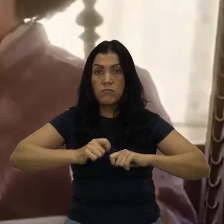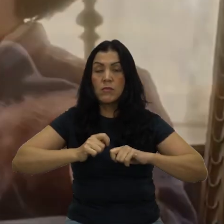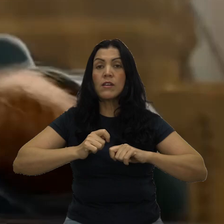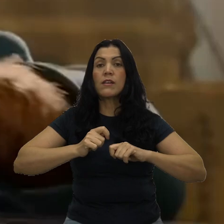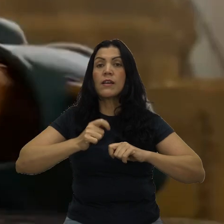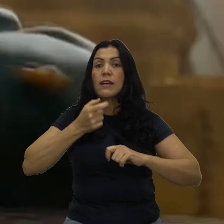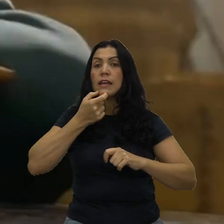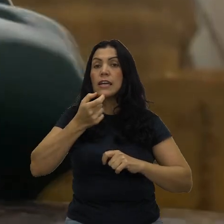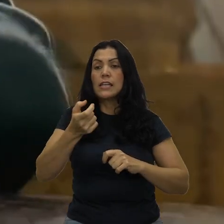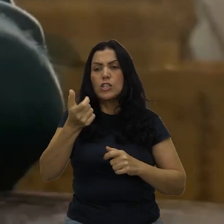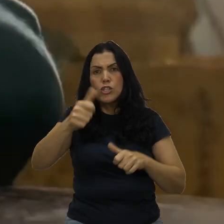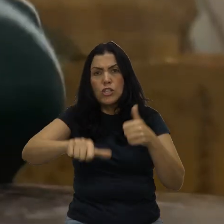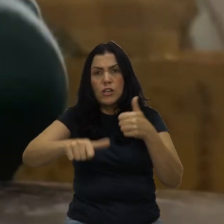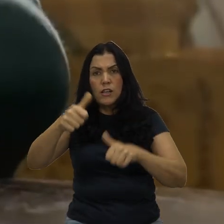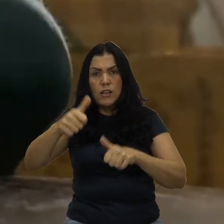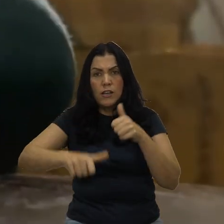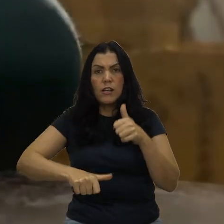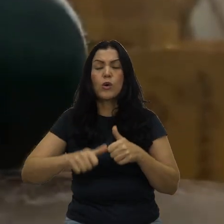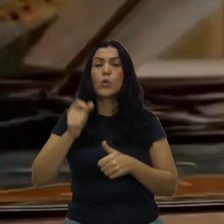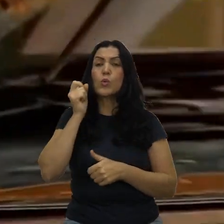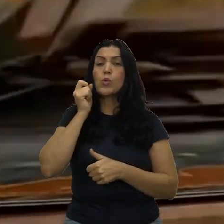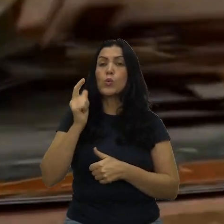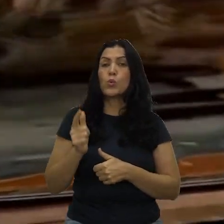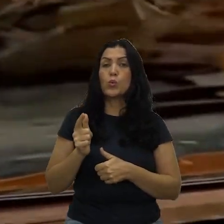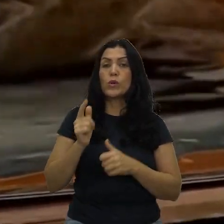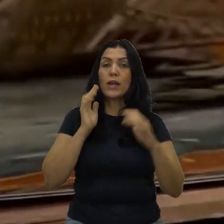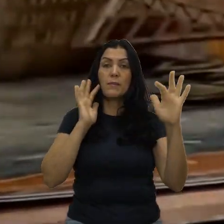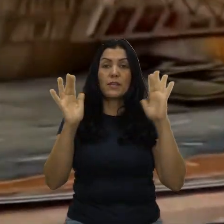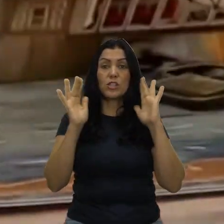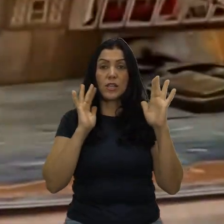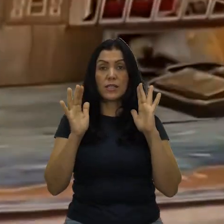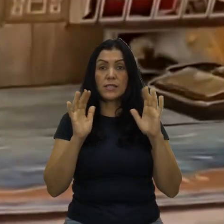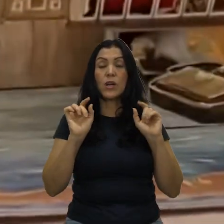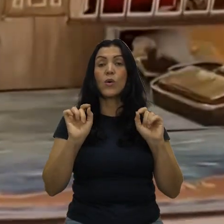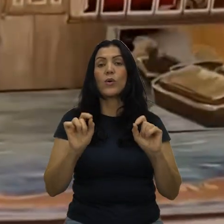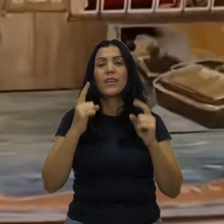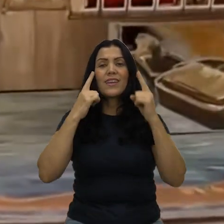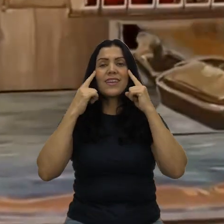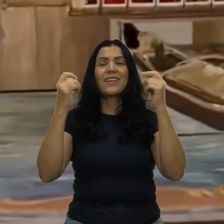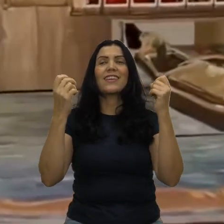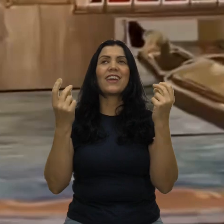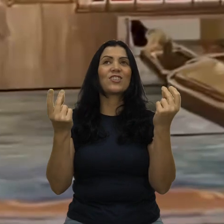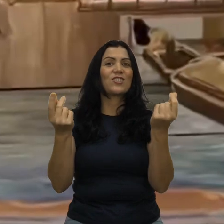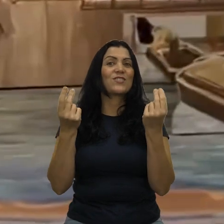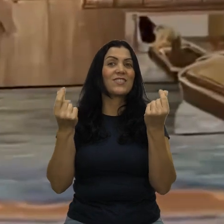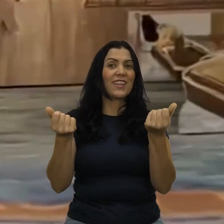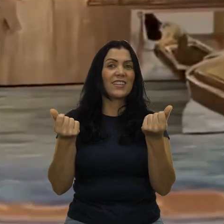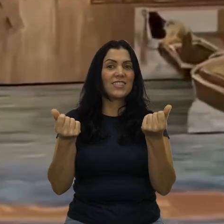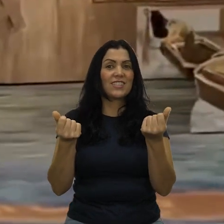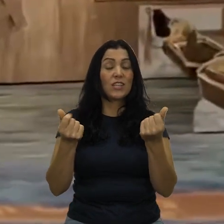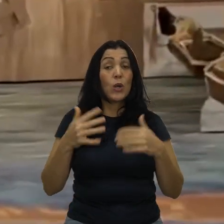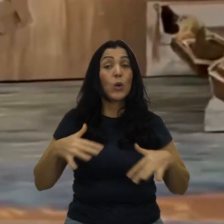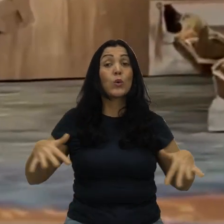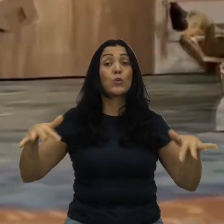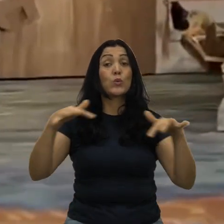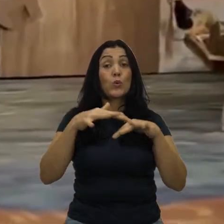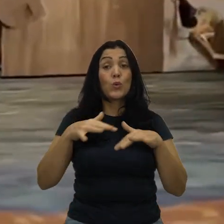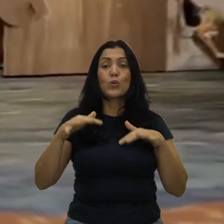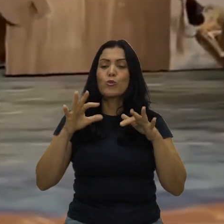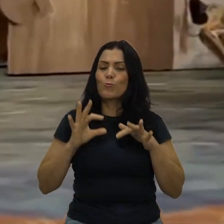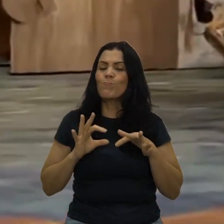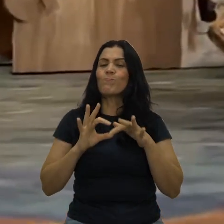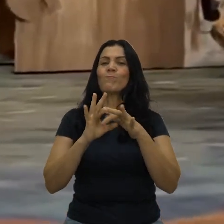reflexão, capacidade crítica, bagagem cultural, imaginação e a criatividade,